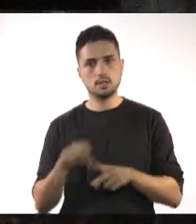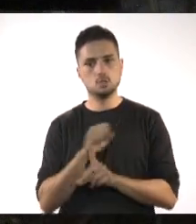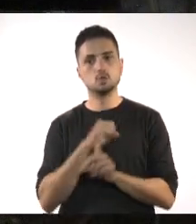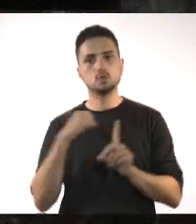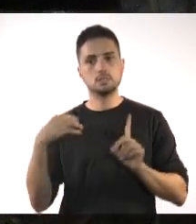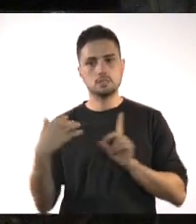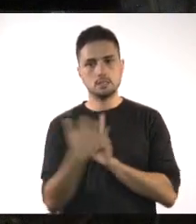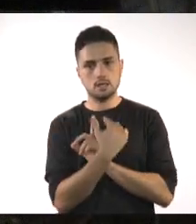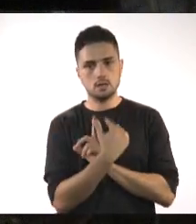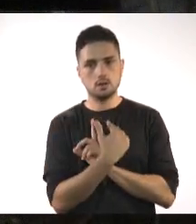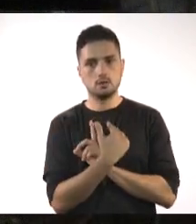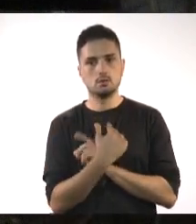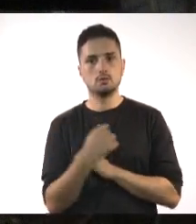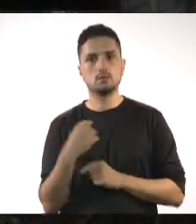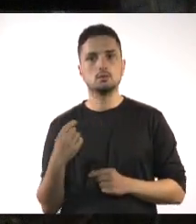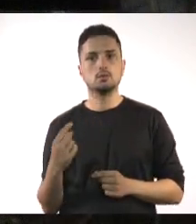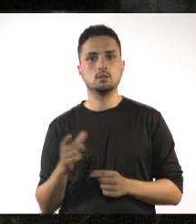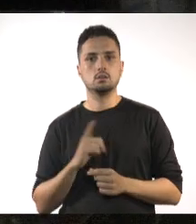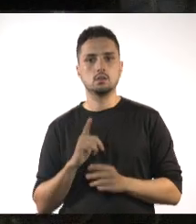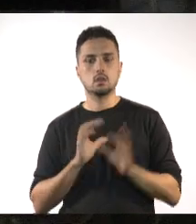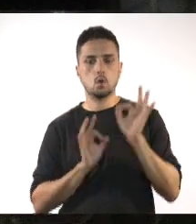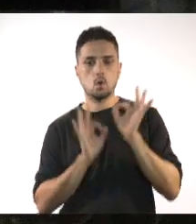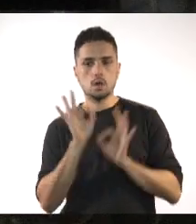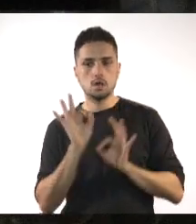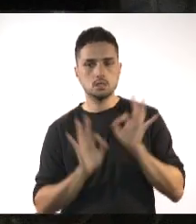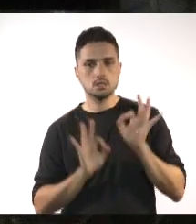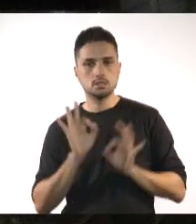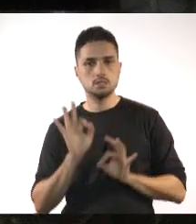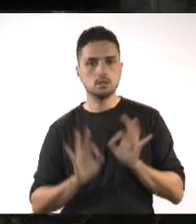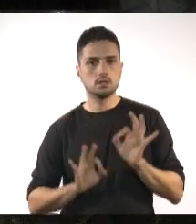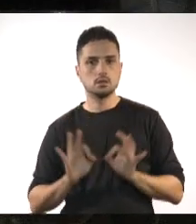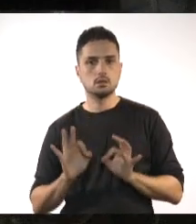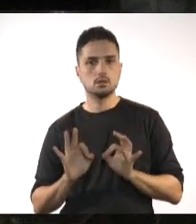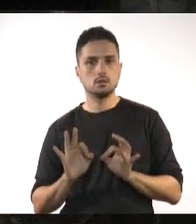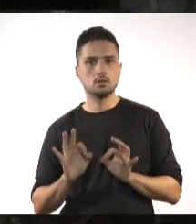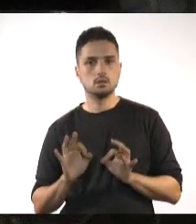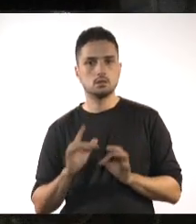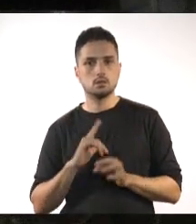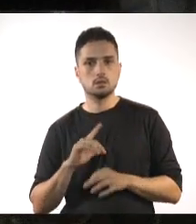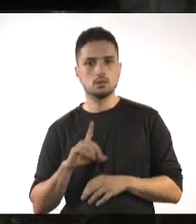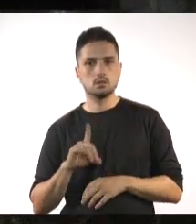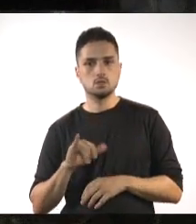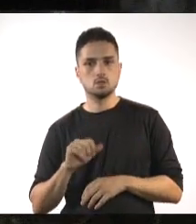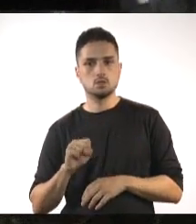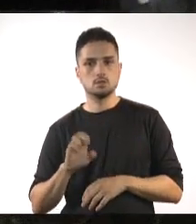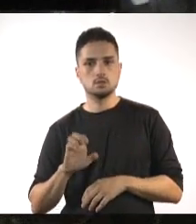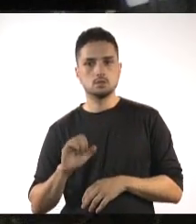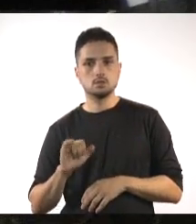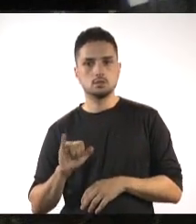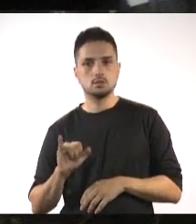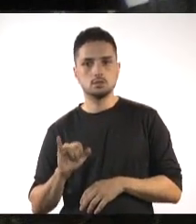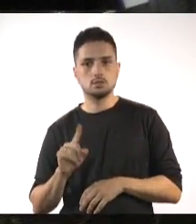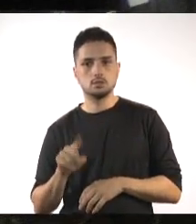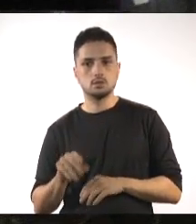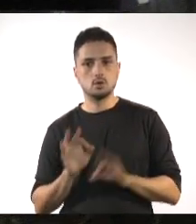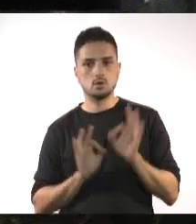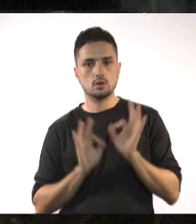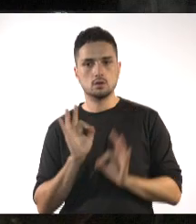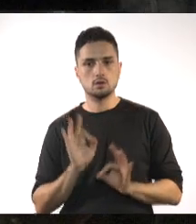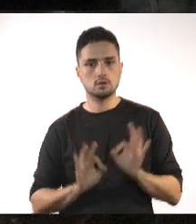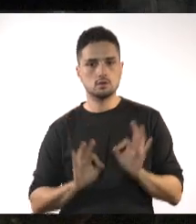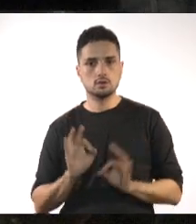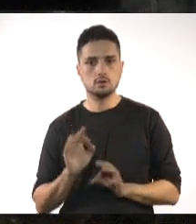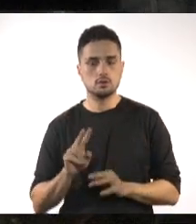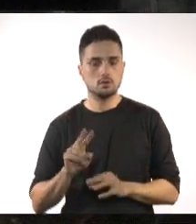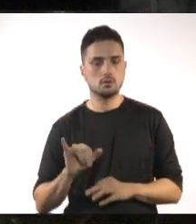social, onde ela está organizada. Ela vem da Arquidiocese, está organizada em